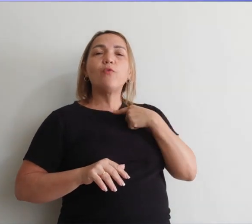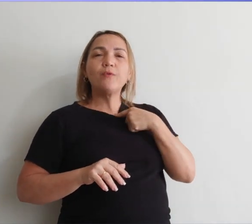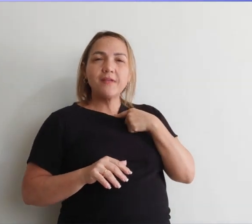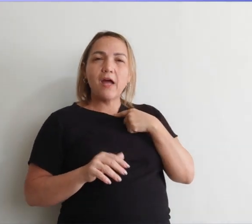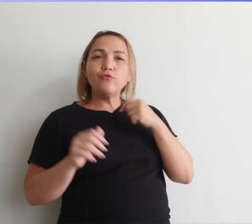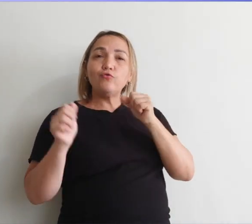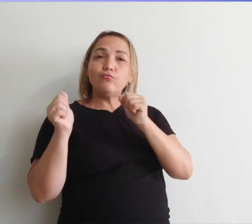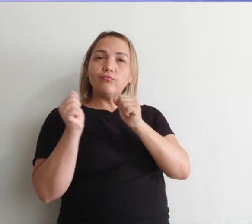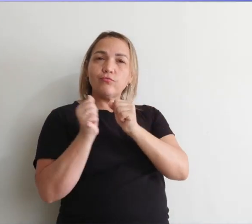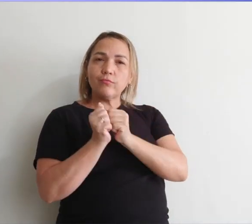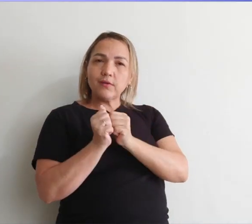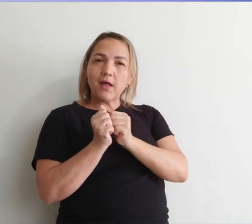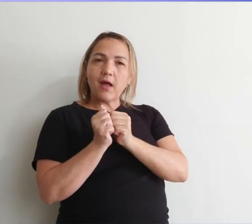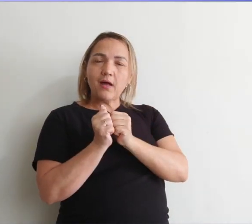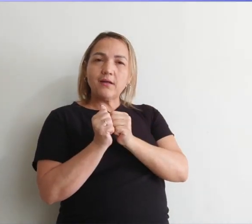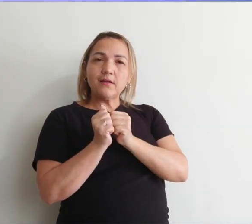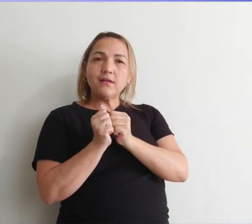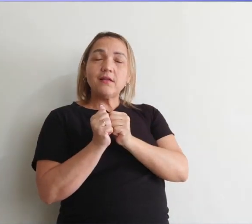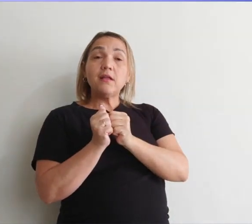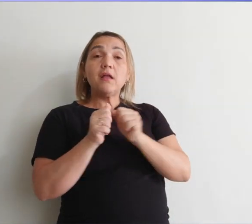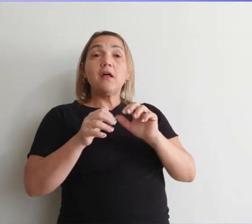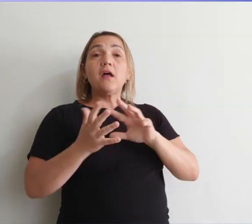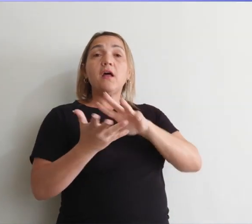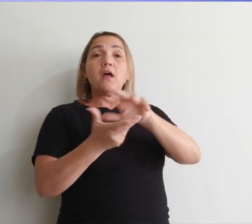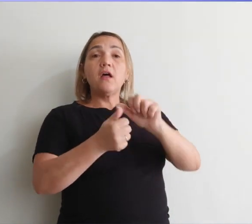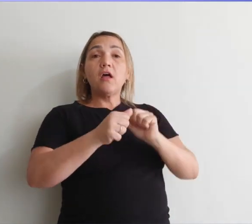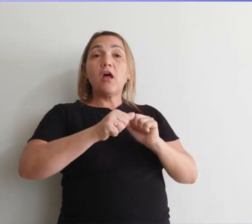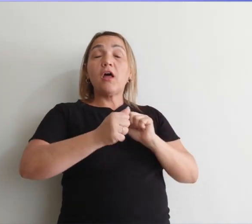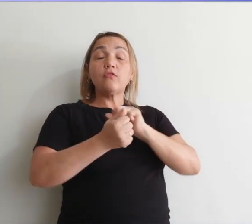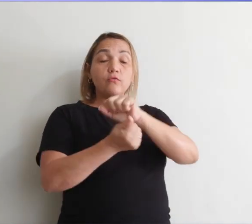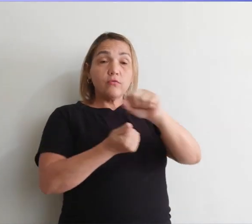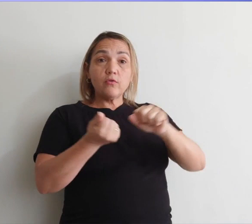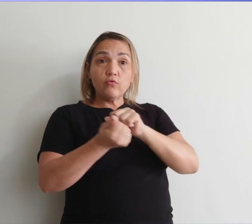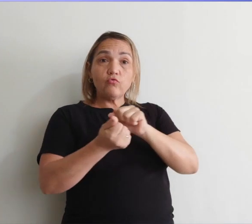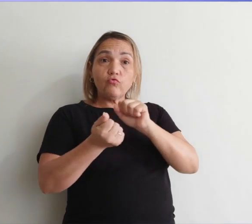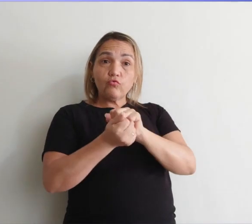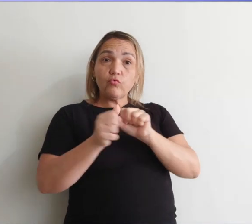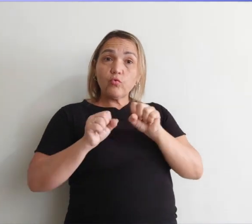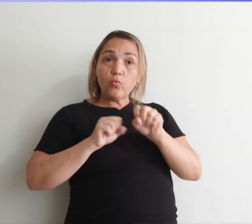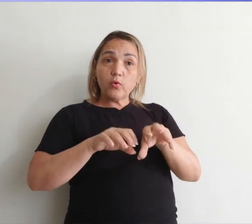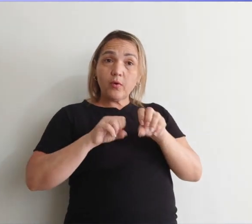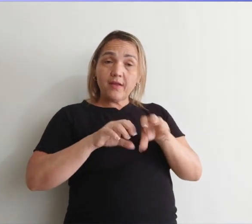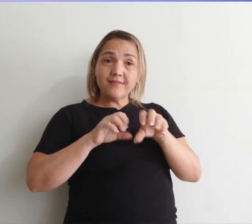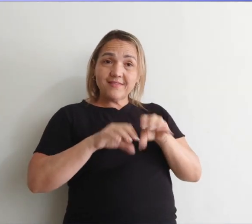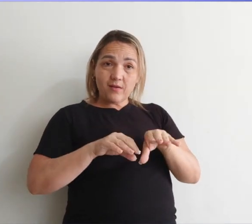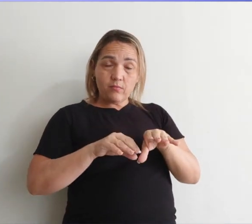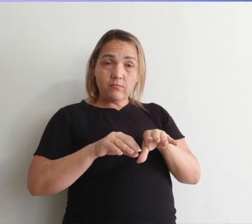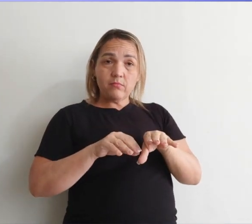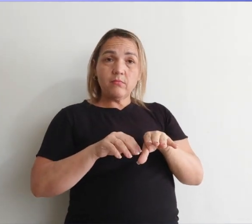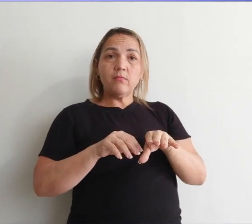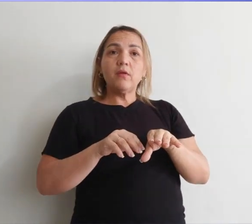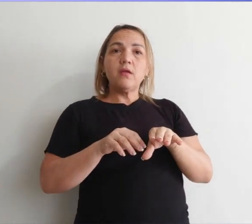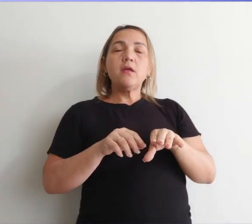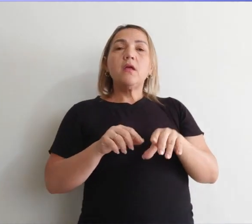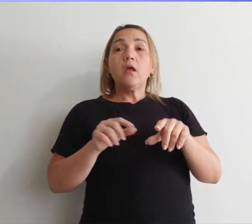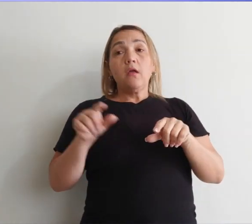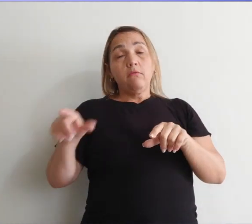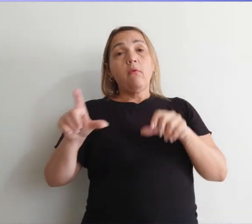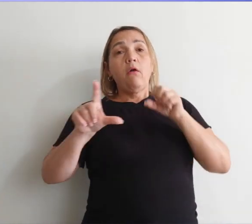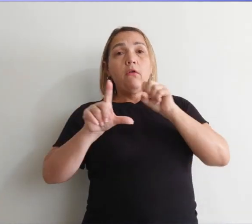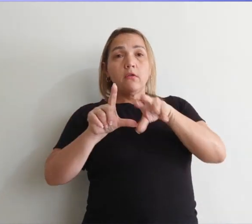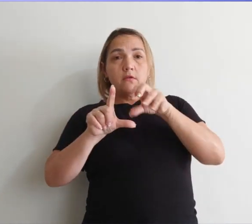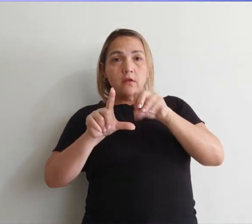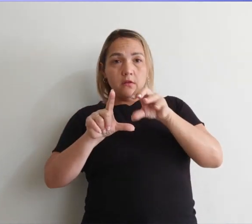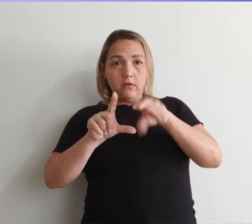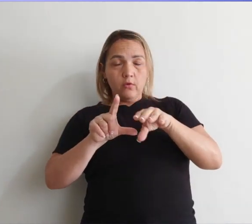né? Juntar a parte da sustentabilidade com a educação. Nas disciplinas que eu dou aula para licenciatura,